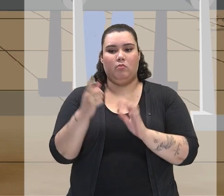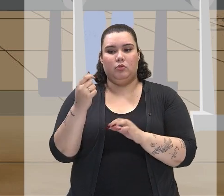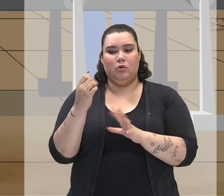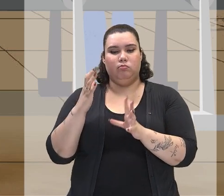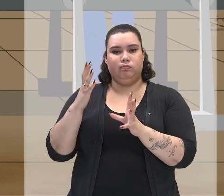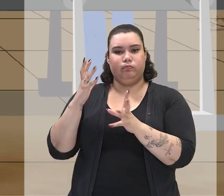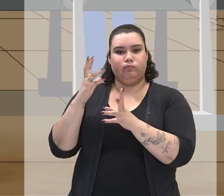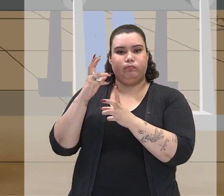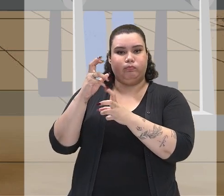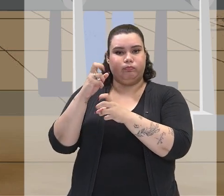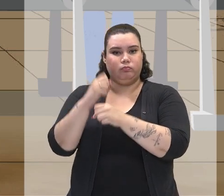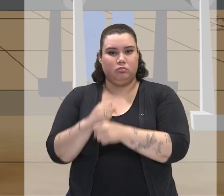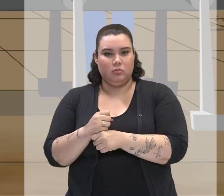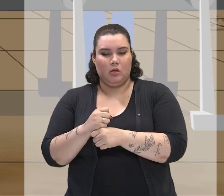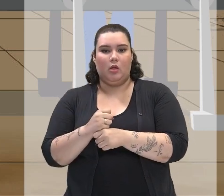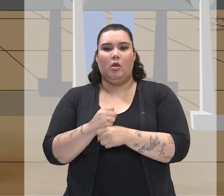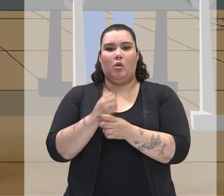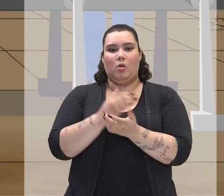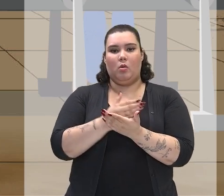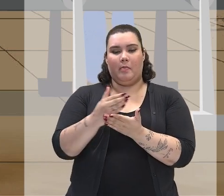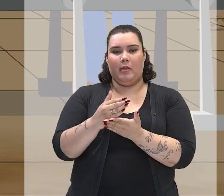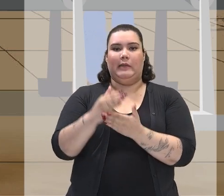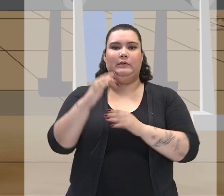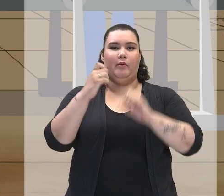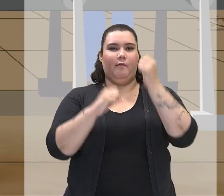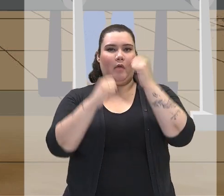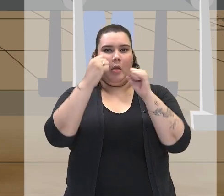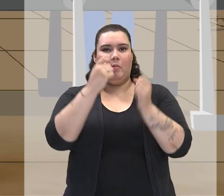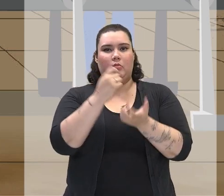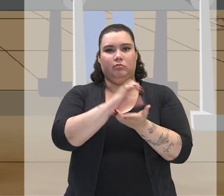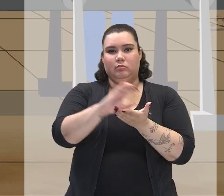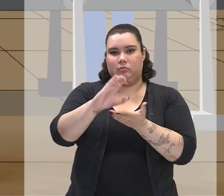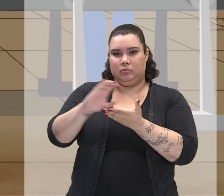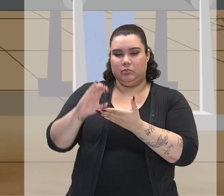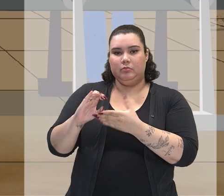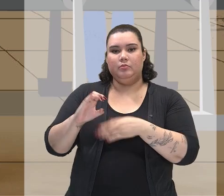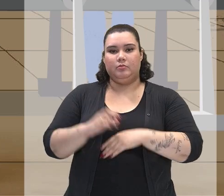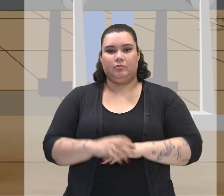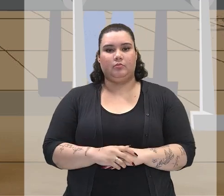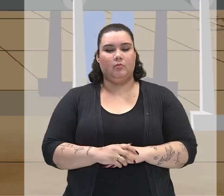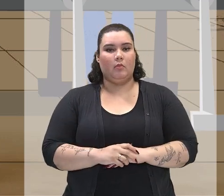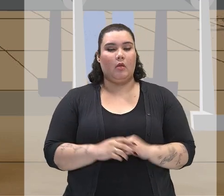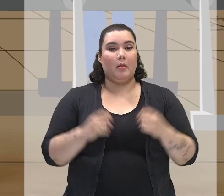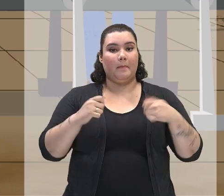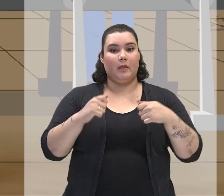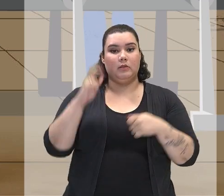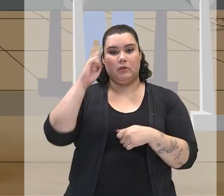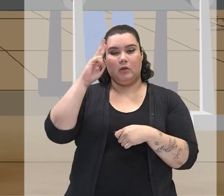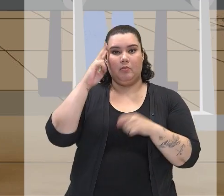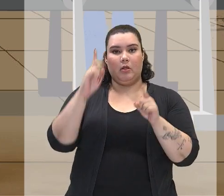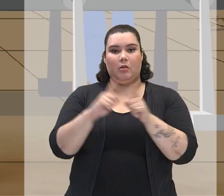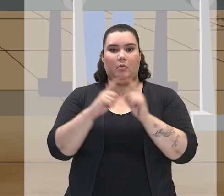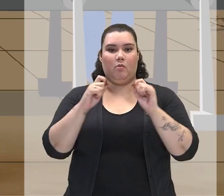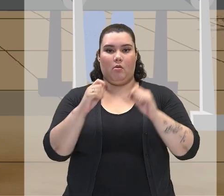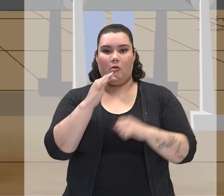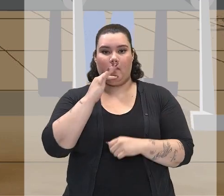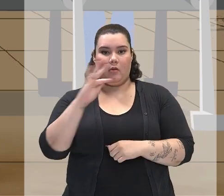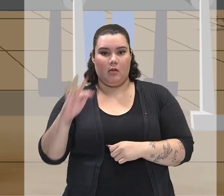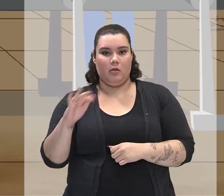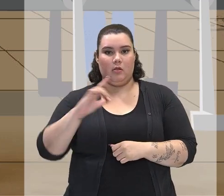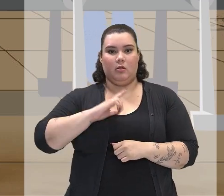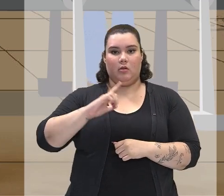base para o que vai ser chamado de quê? De industrialização. Além do mais, nós temos que lembrar que a França possuía